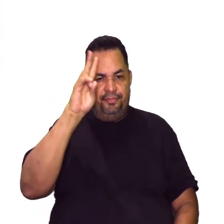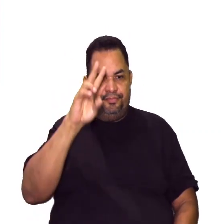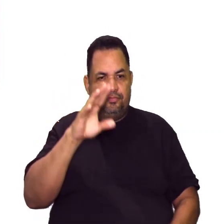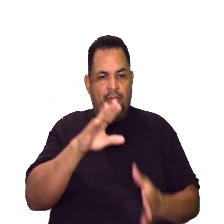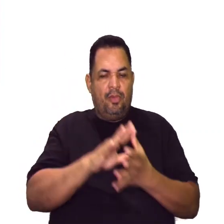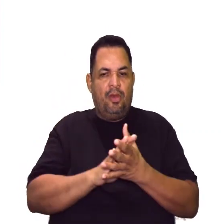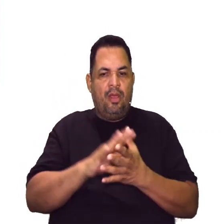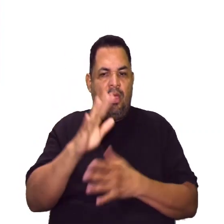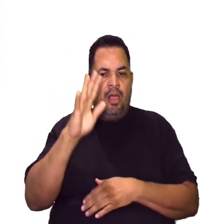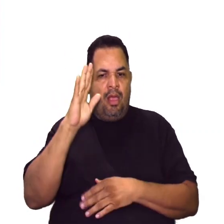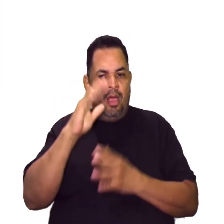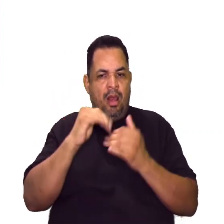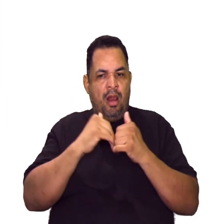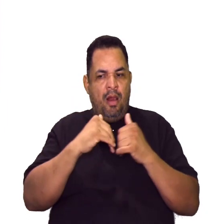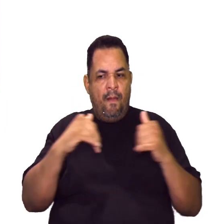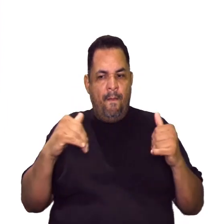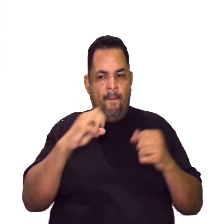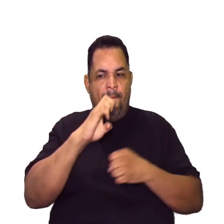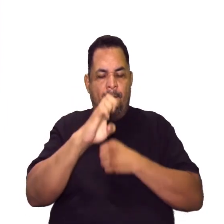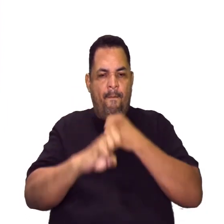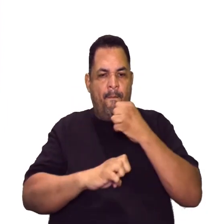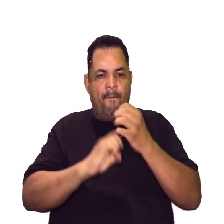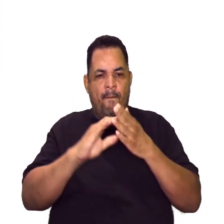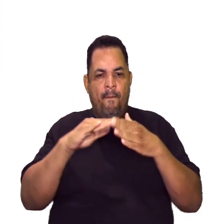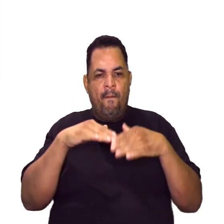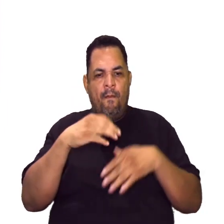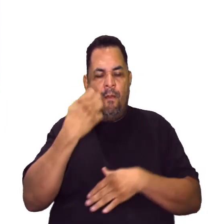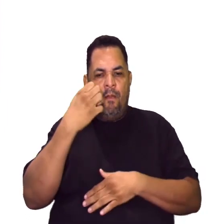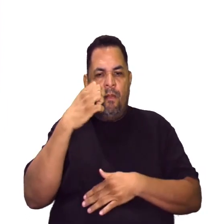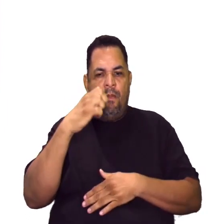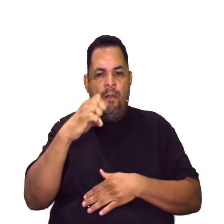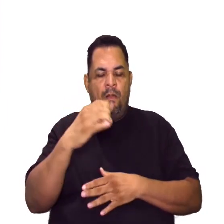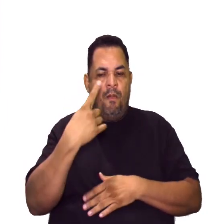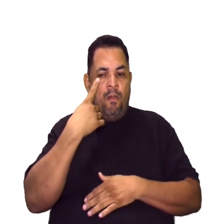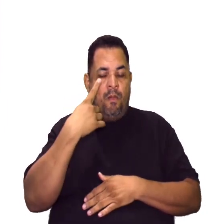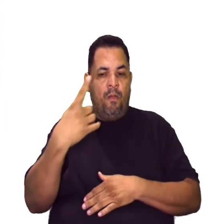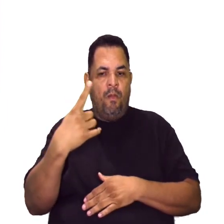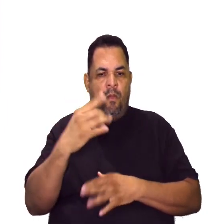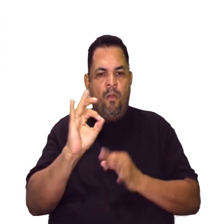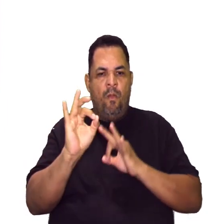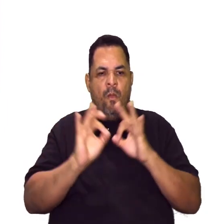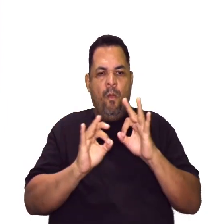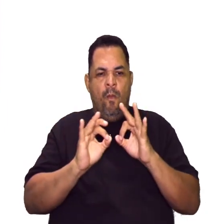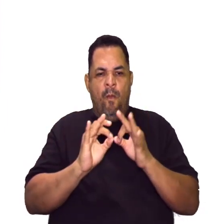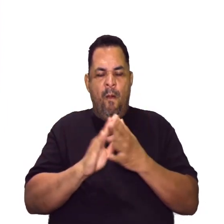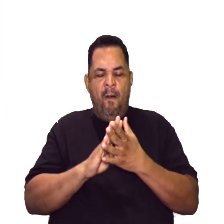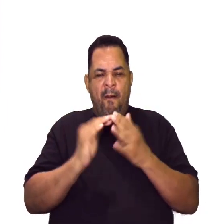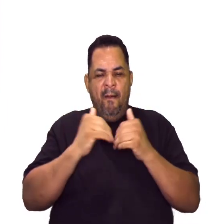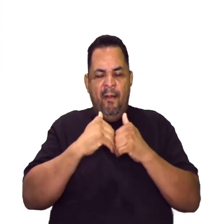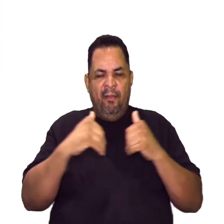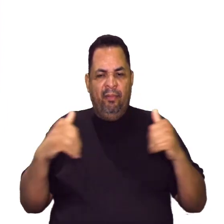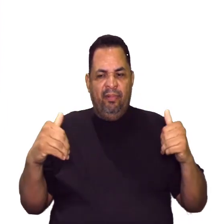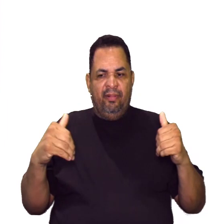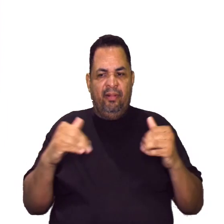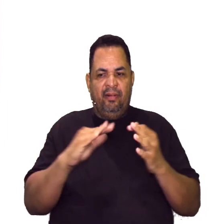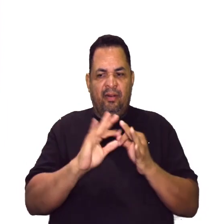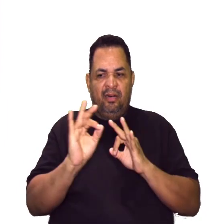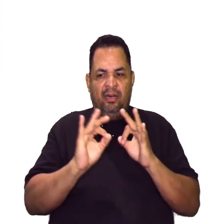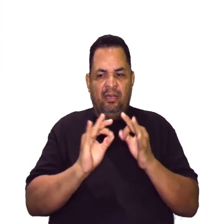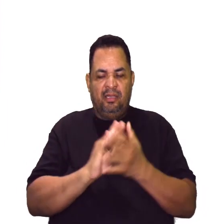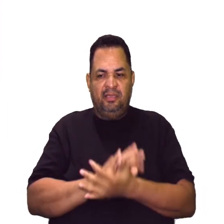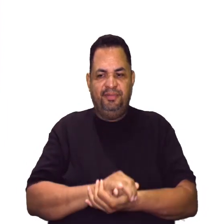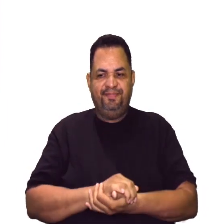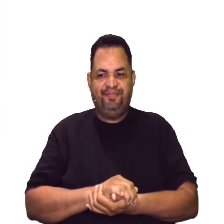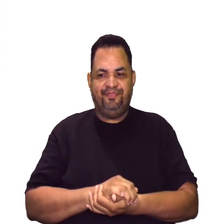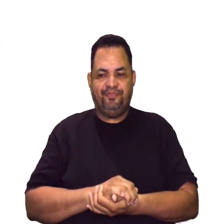repulsão eletrônica, pois, ao usar o modelo que vocês viram de repulsão eletrônica na camada